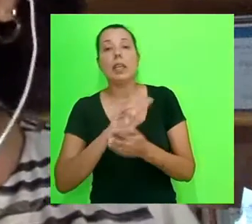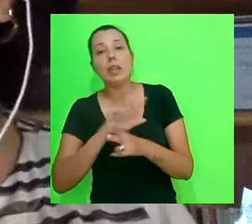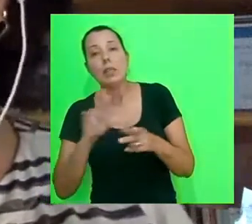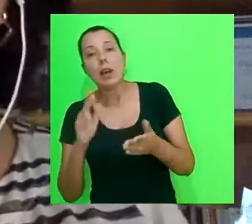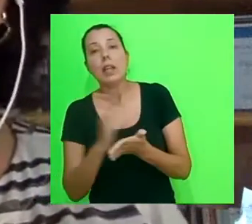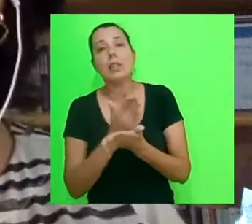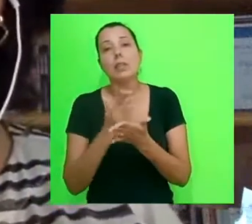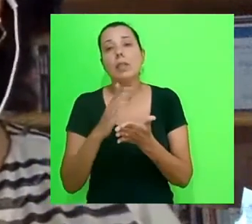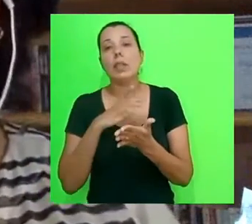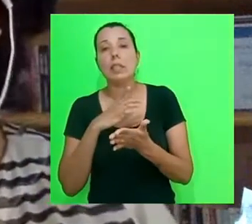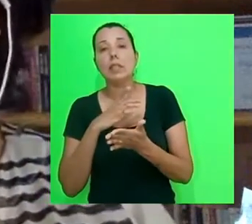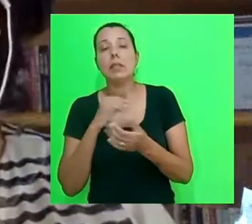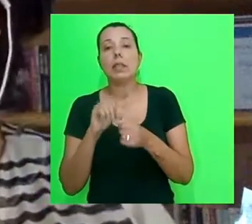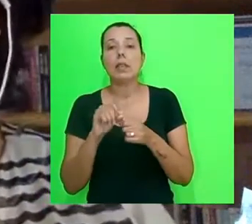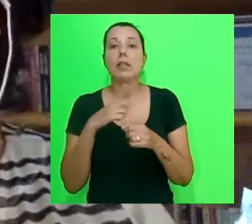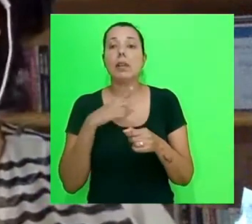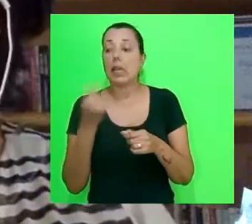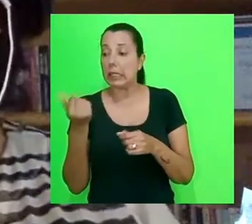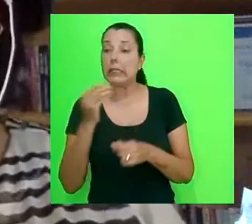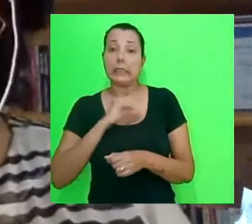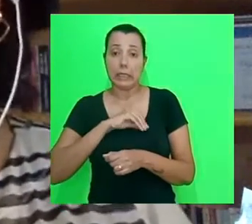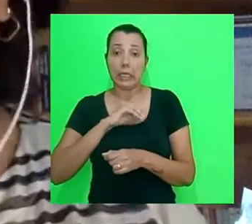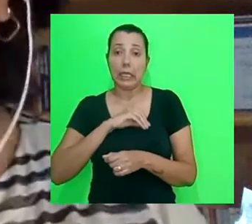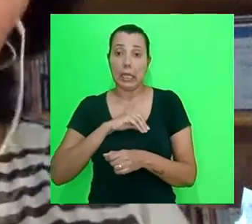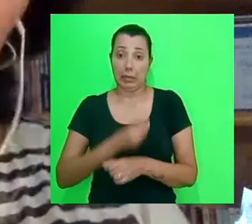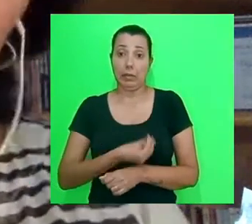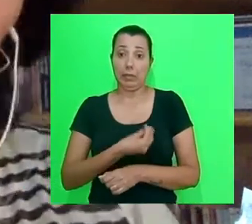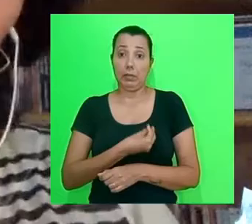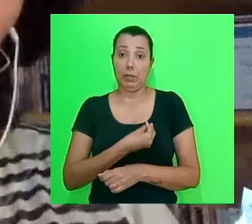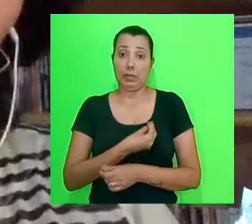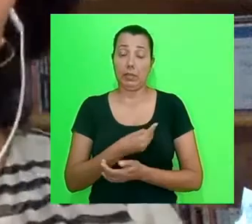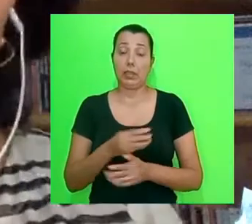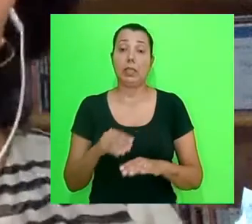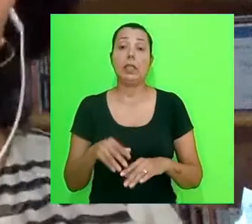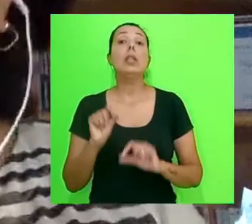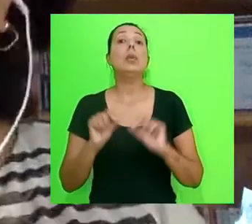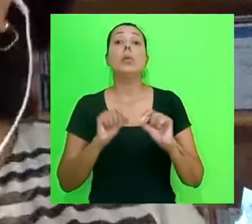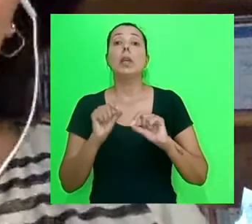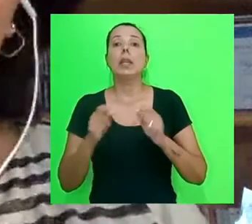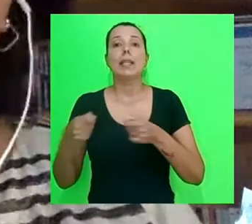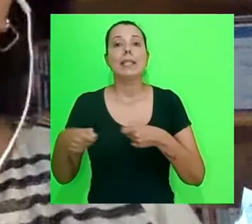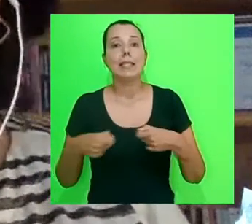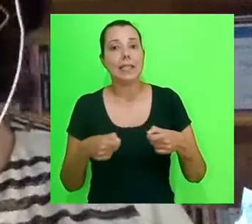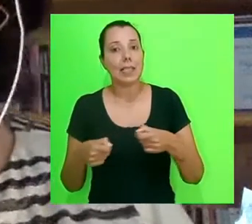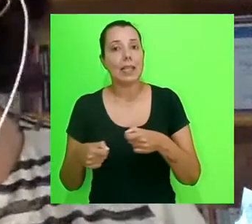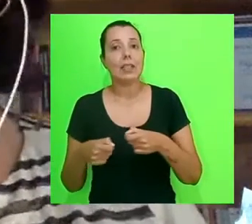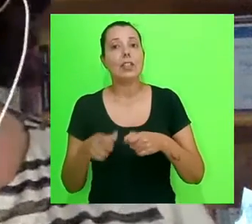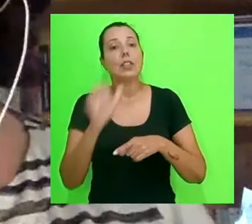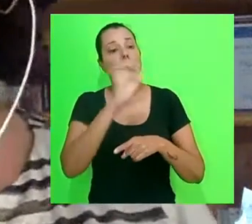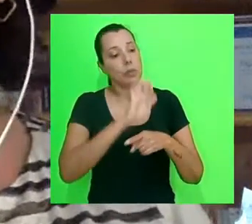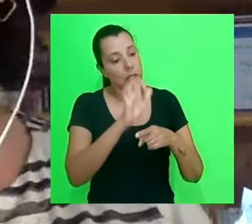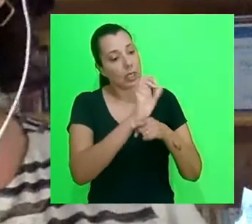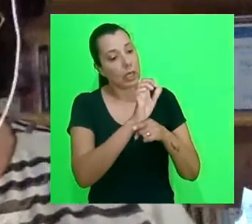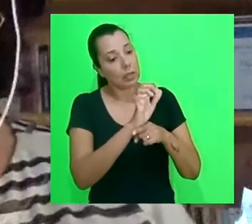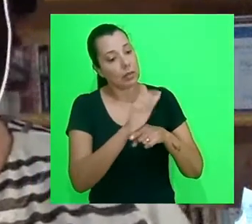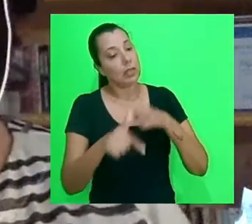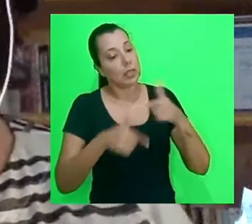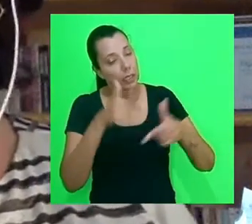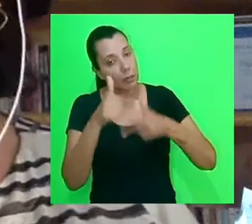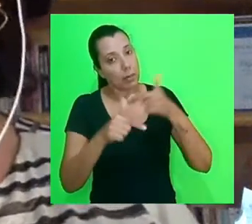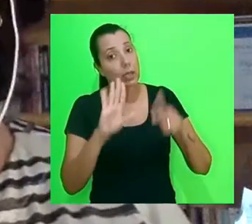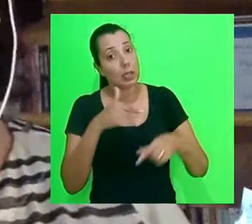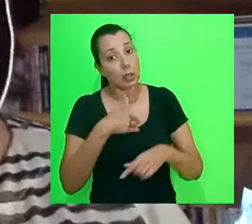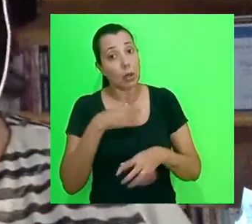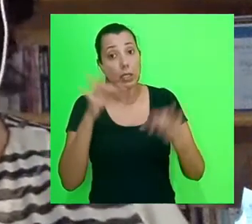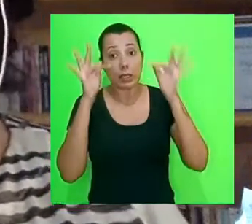tomou essa iniciativa como né, no caso não é nem o Estado, o governo brasileiro não tomou essa iniciativa à